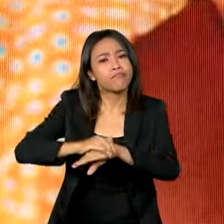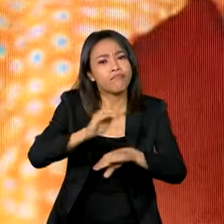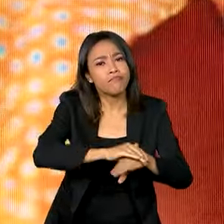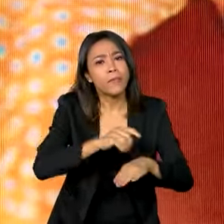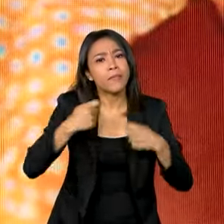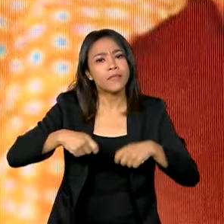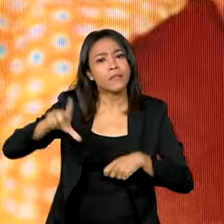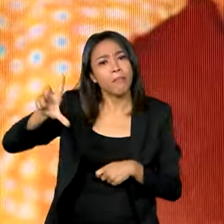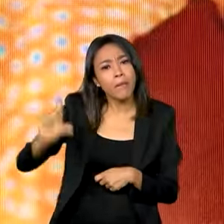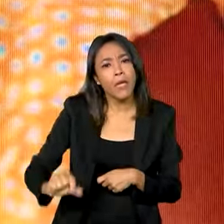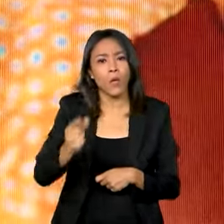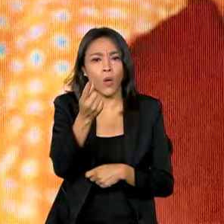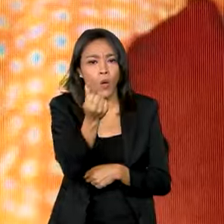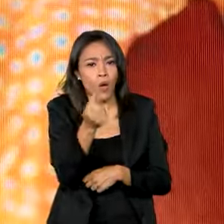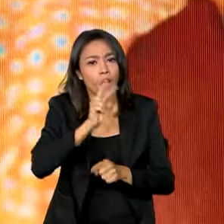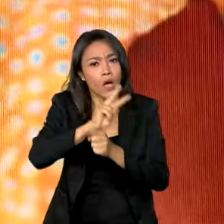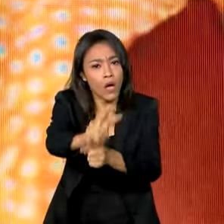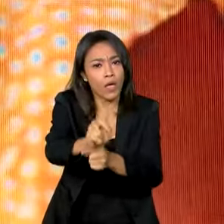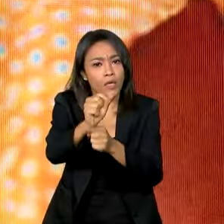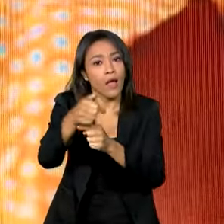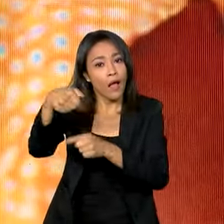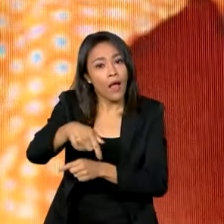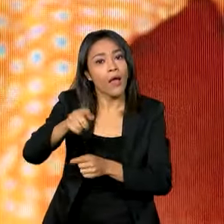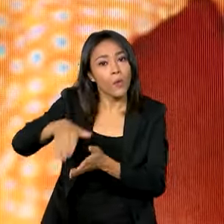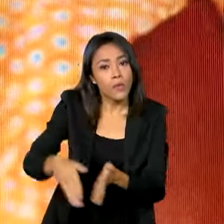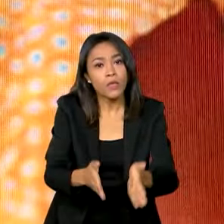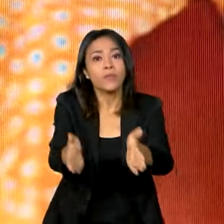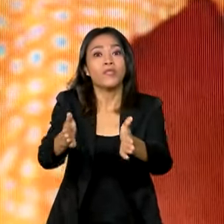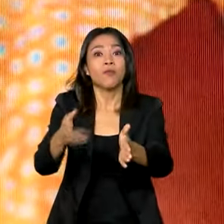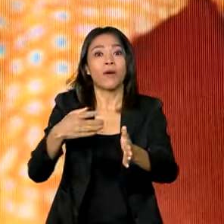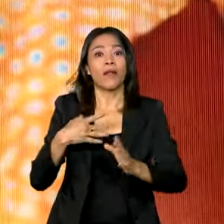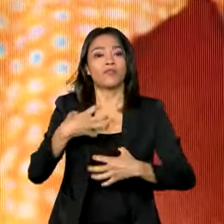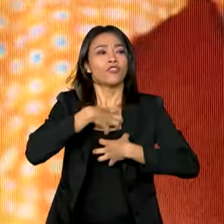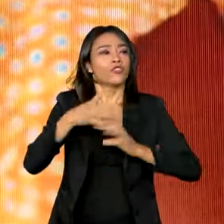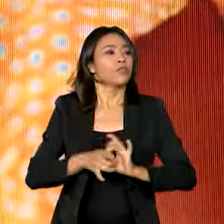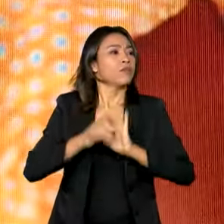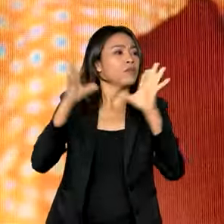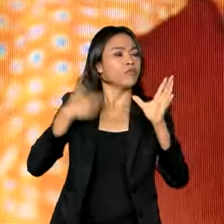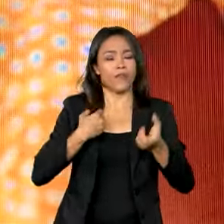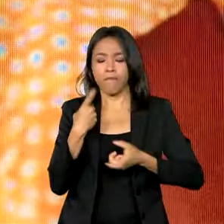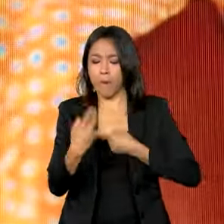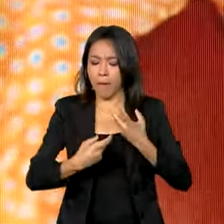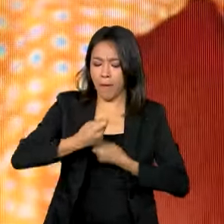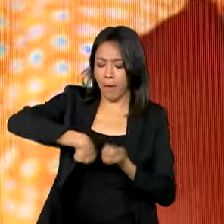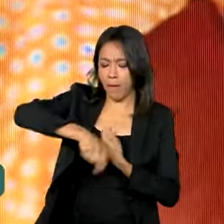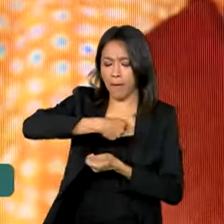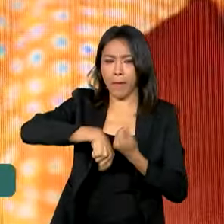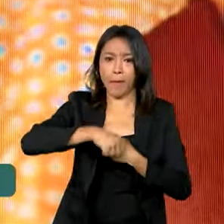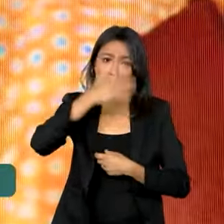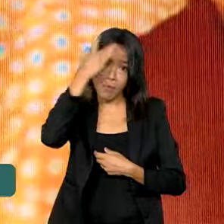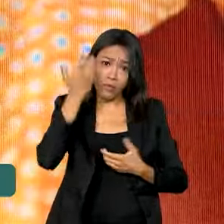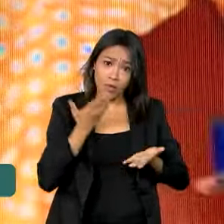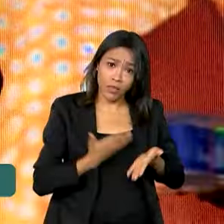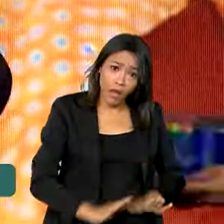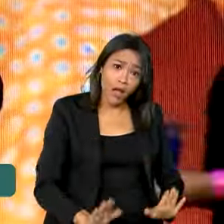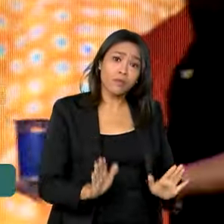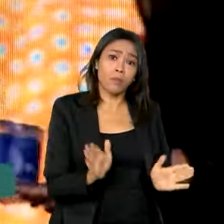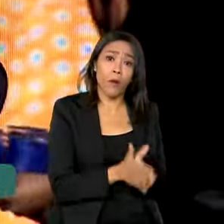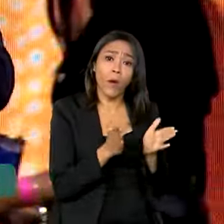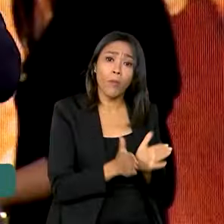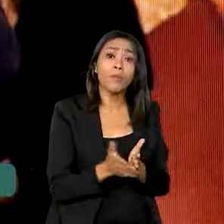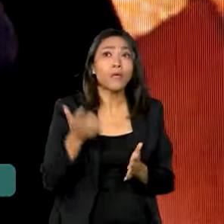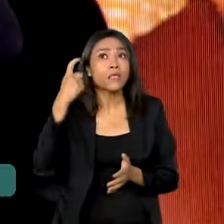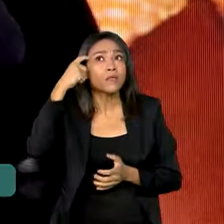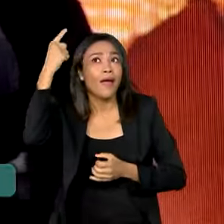crédito barato, porque ele é o caminho da emancipação. Uma pessoa que é inovadora e nasce pobre, como é que ela vai